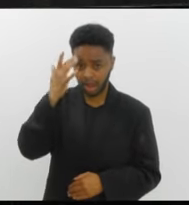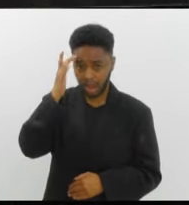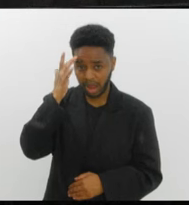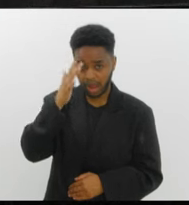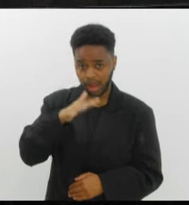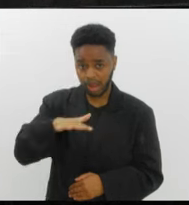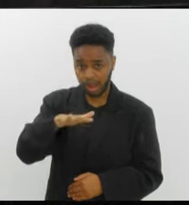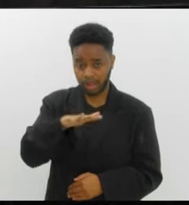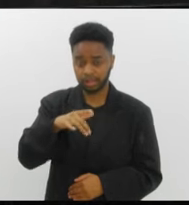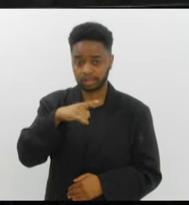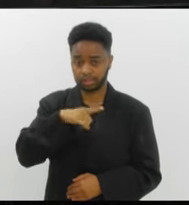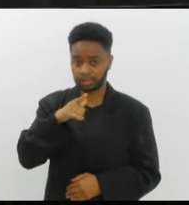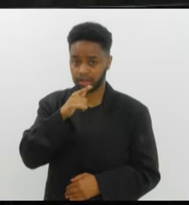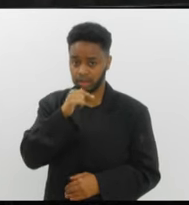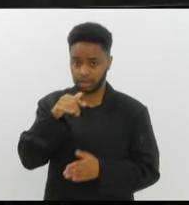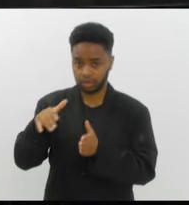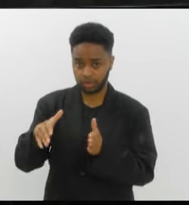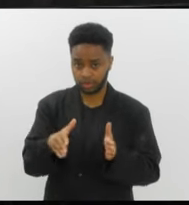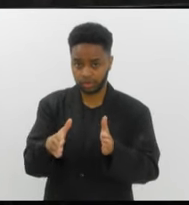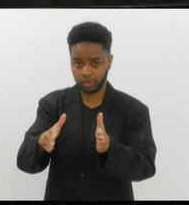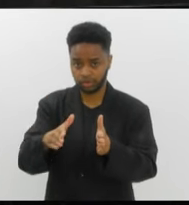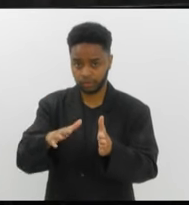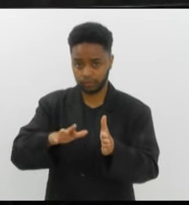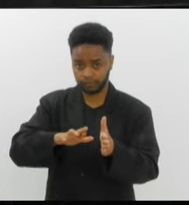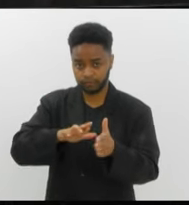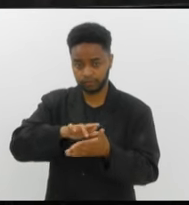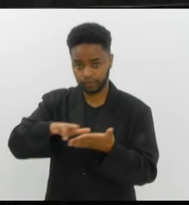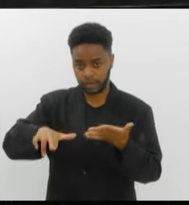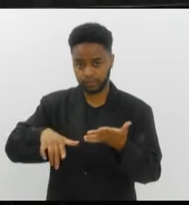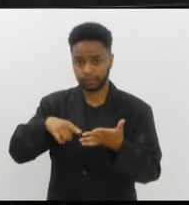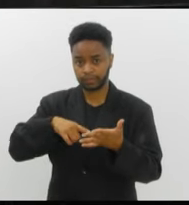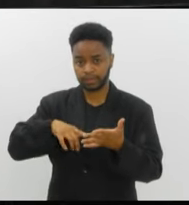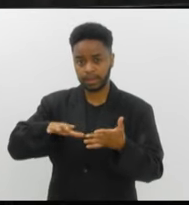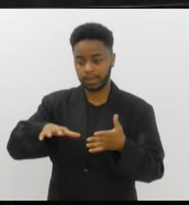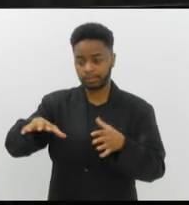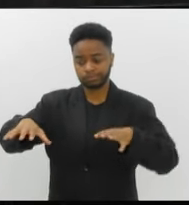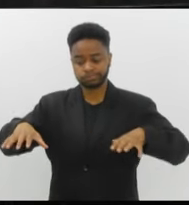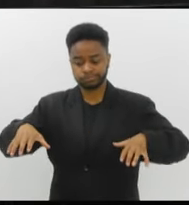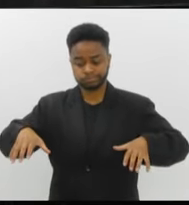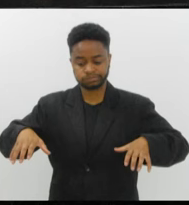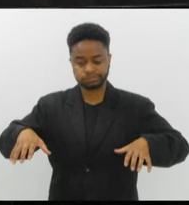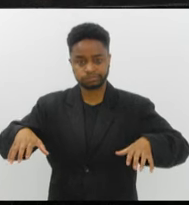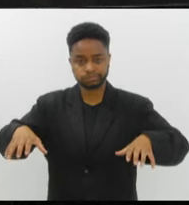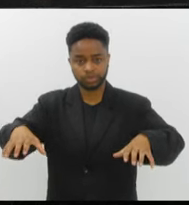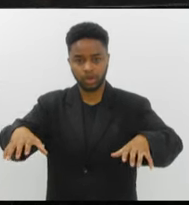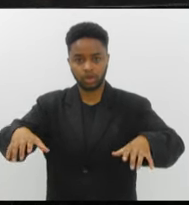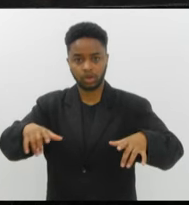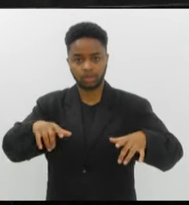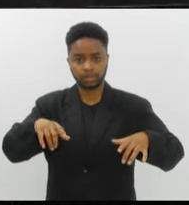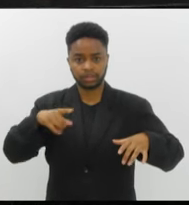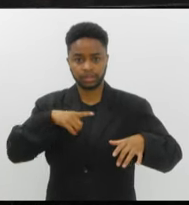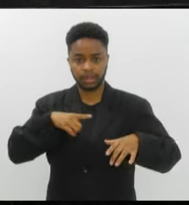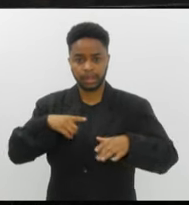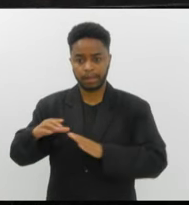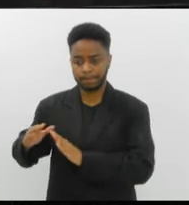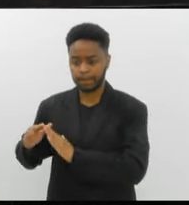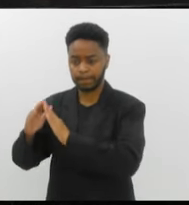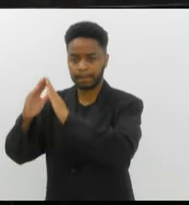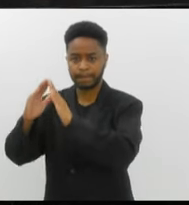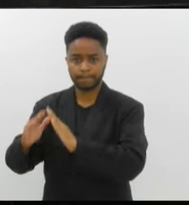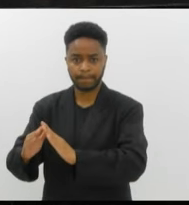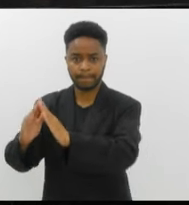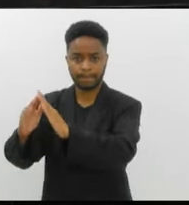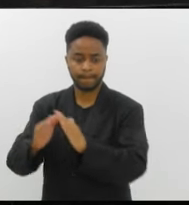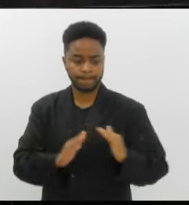sistema pluvial, com margem dos rios bastante densamente ocupada, com os